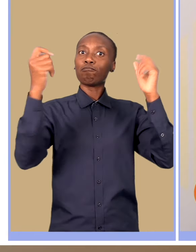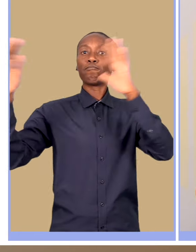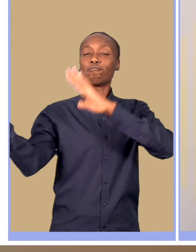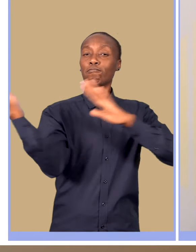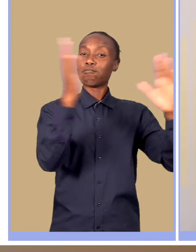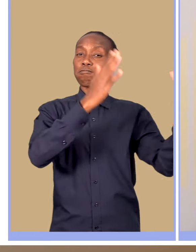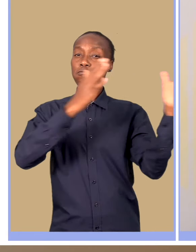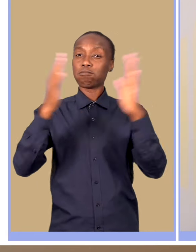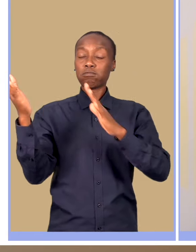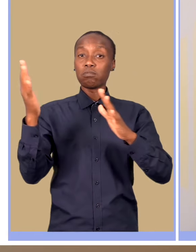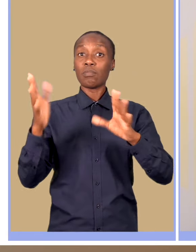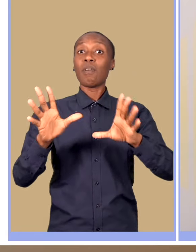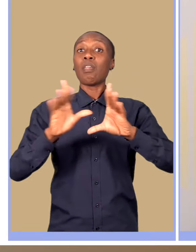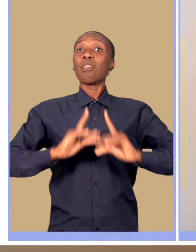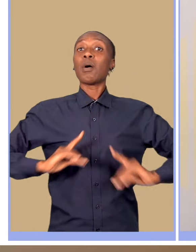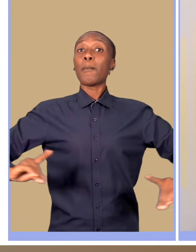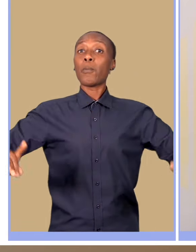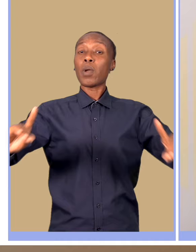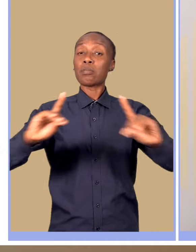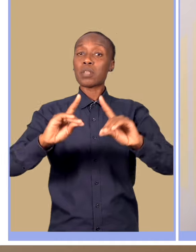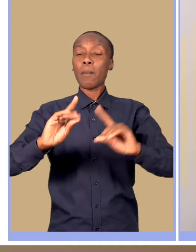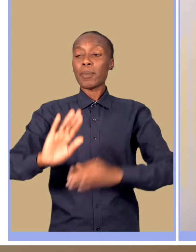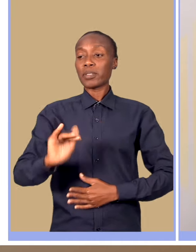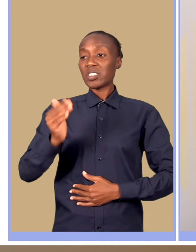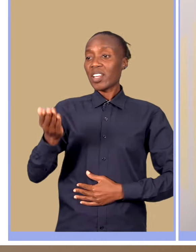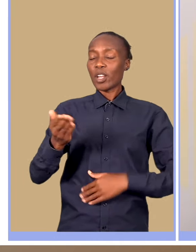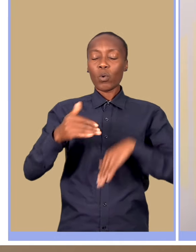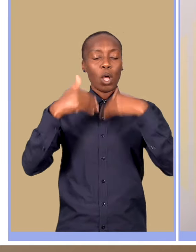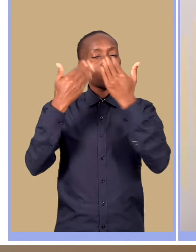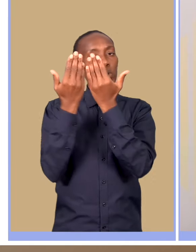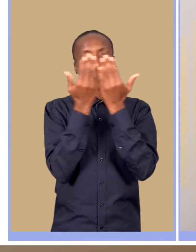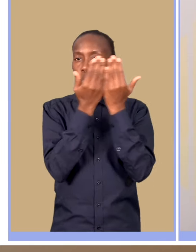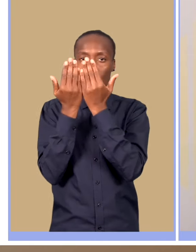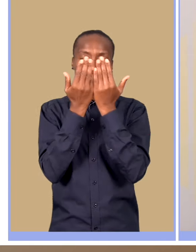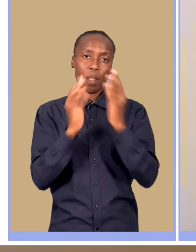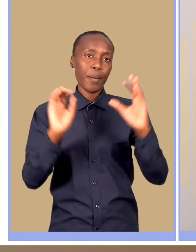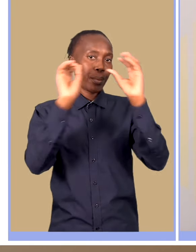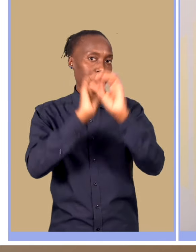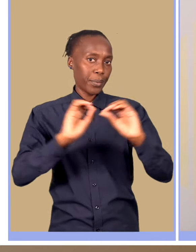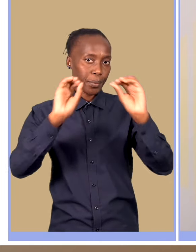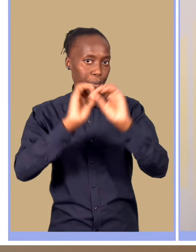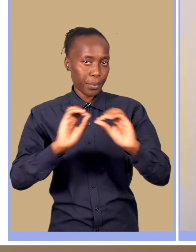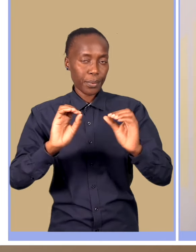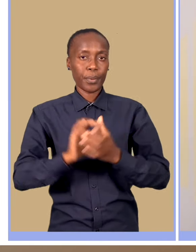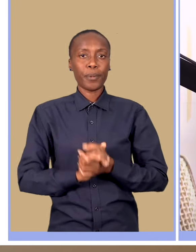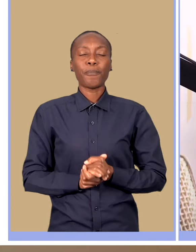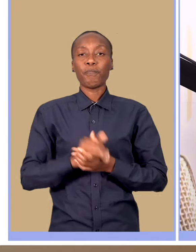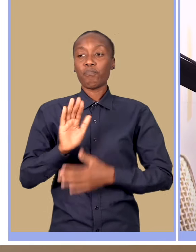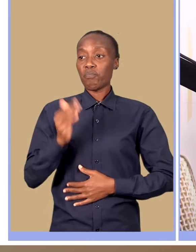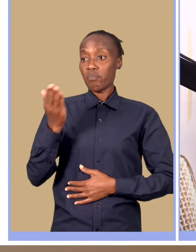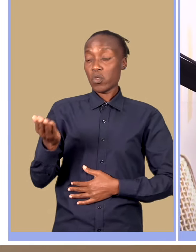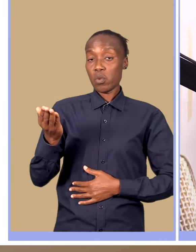climáticas no seio das populações não escolarizadas. Estou com o professor